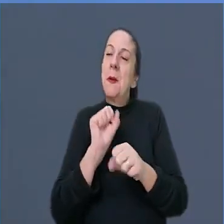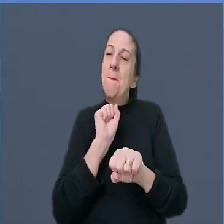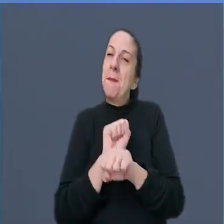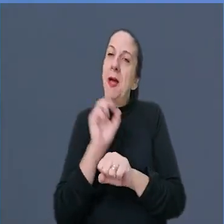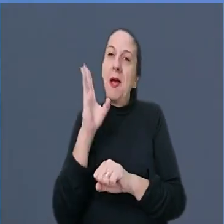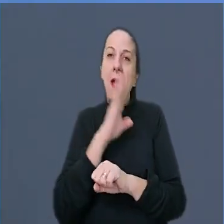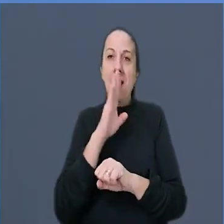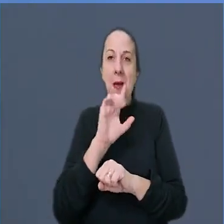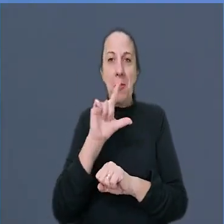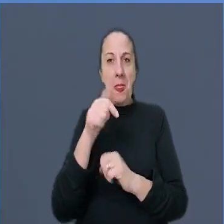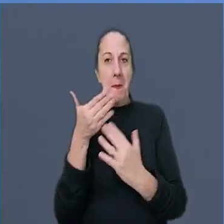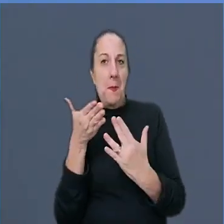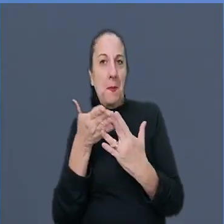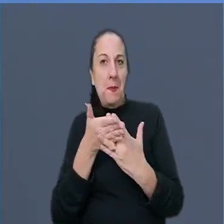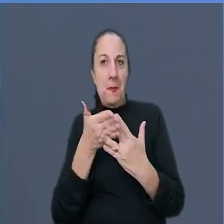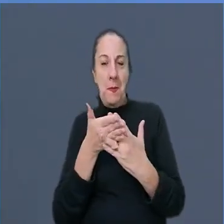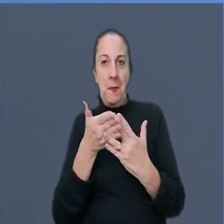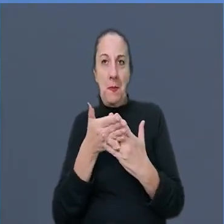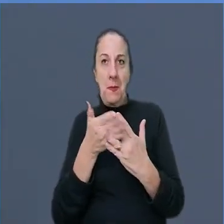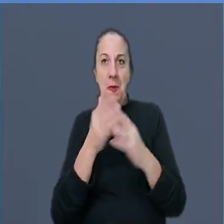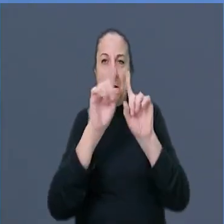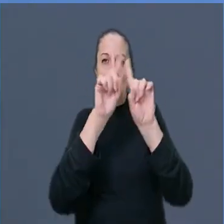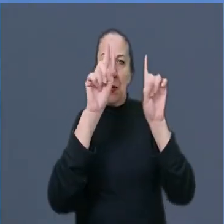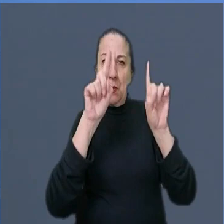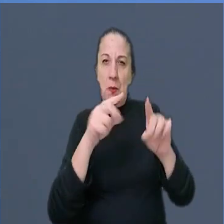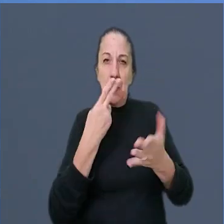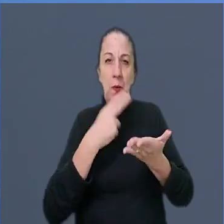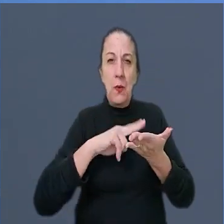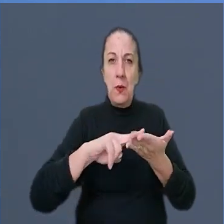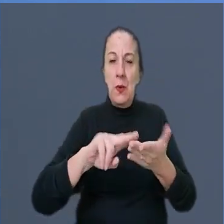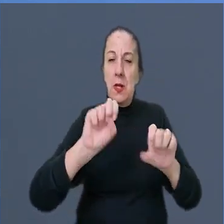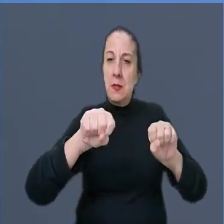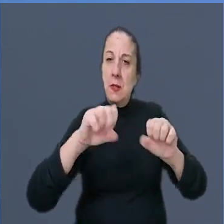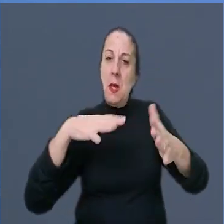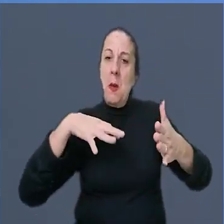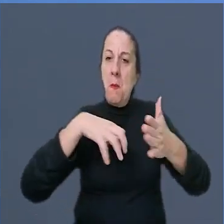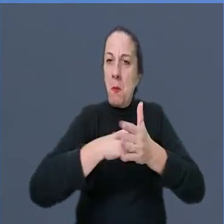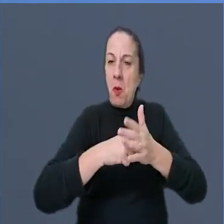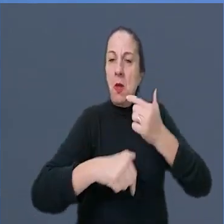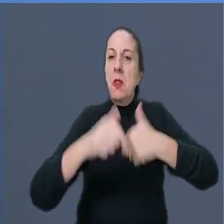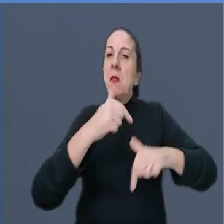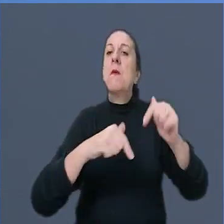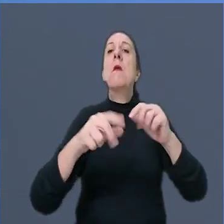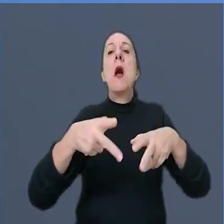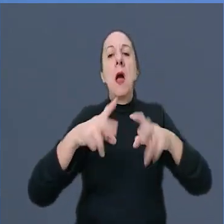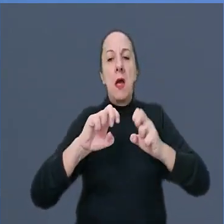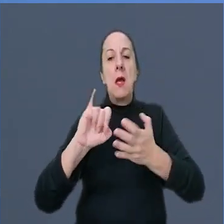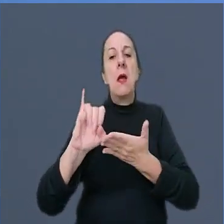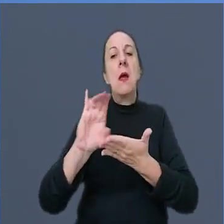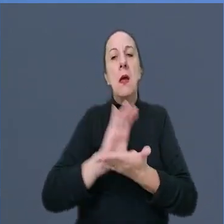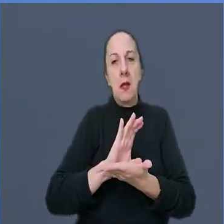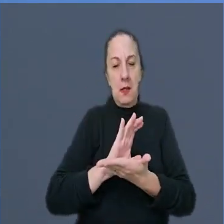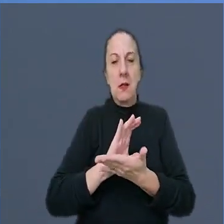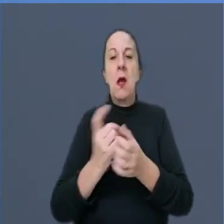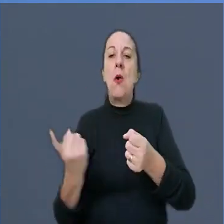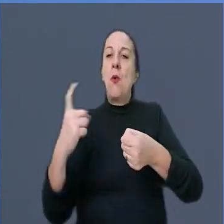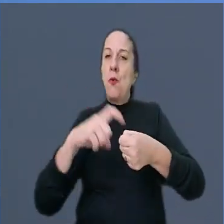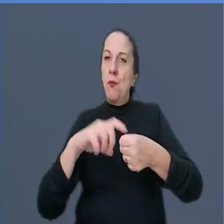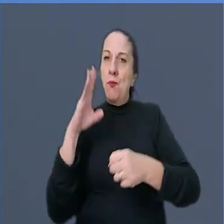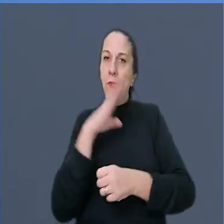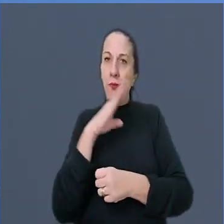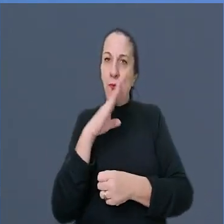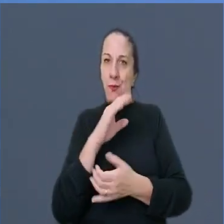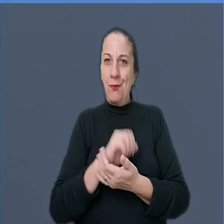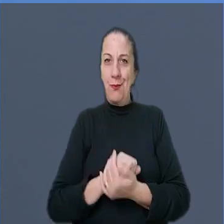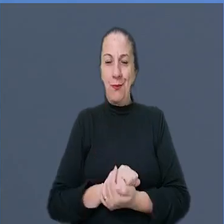Vamos agora fazer uma pausa rápida e depois do intervalo. Carteiro que sofreu acidente de moto no trabalho vai receber indenização. A